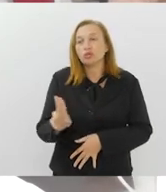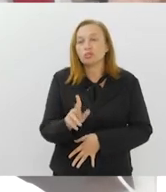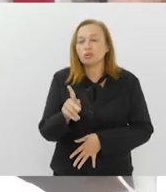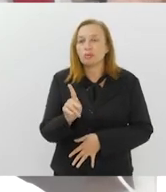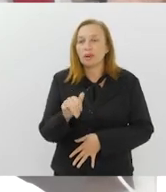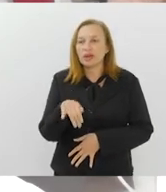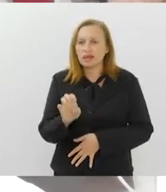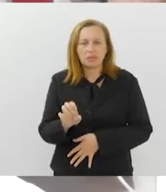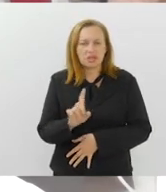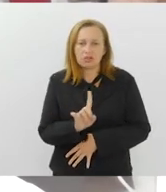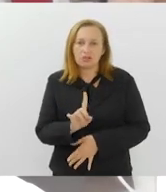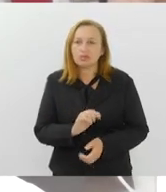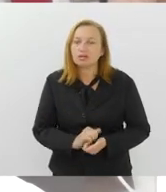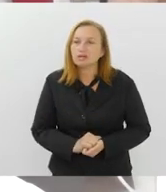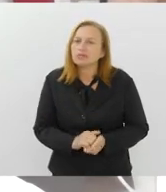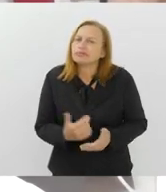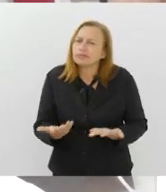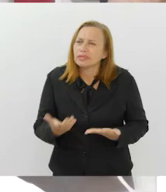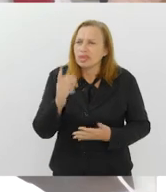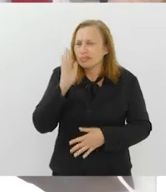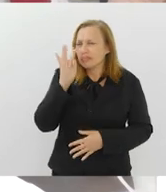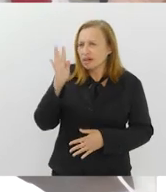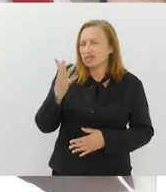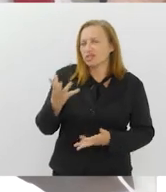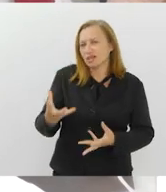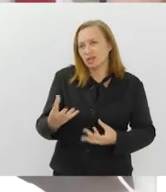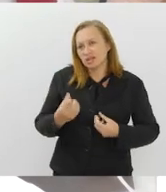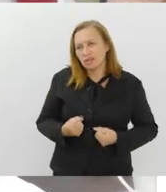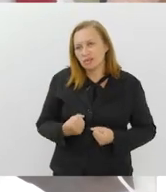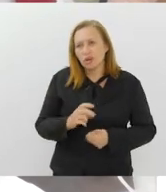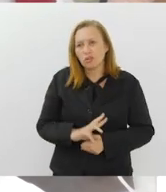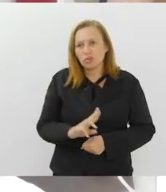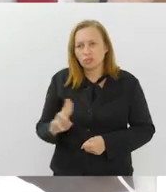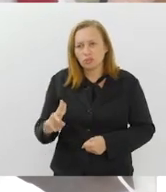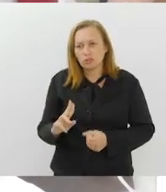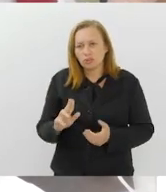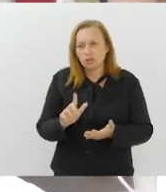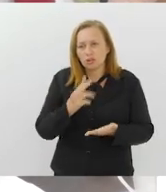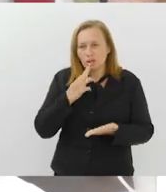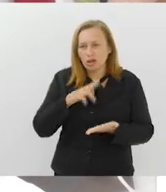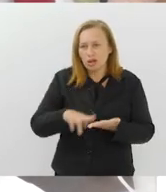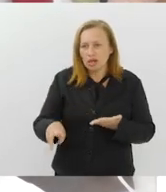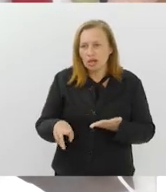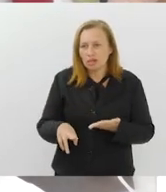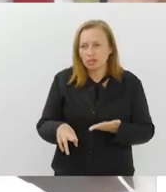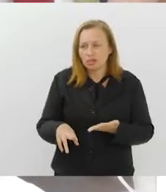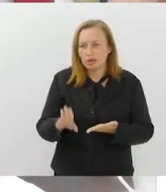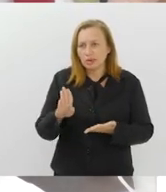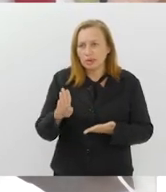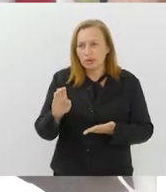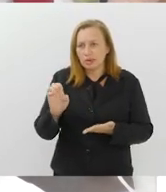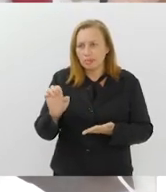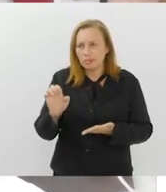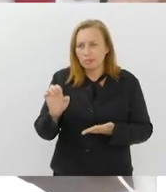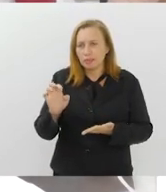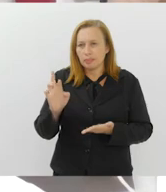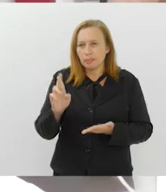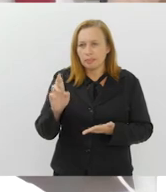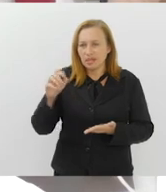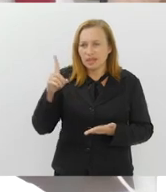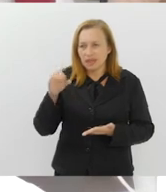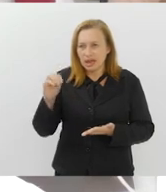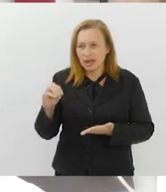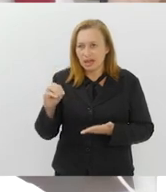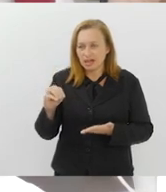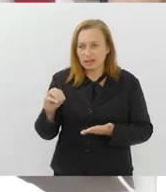mãe. Imagina a criança receber o nome, uma carta dizendo: Bernardo. Estou lendo,